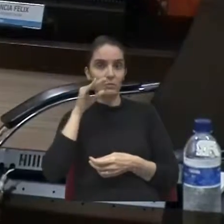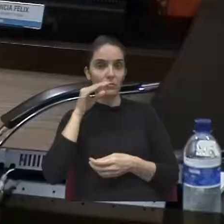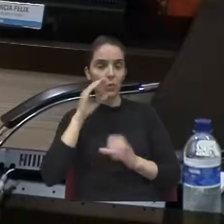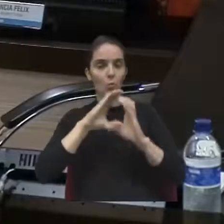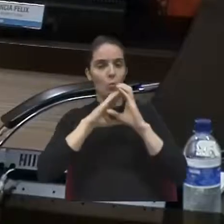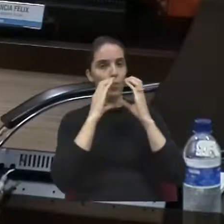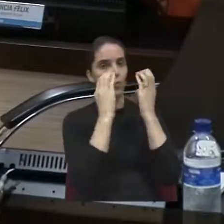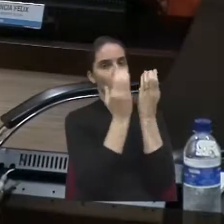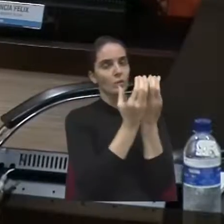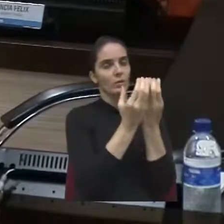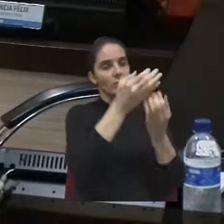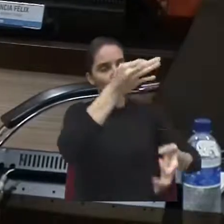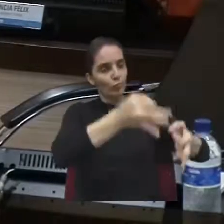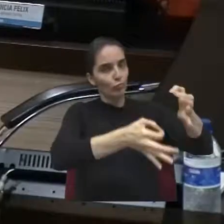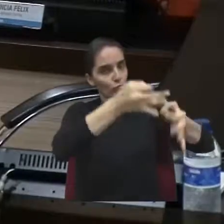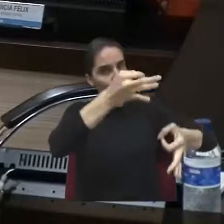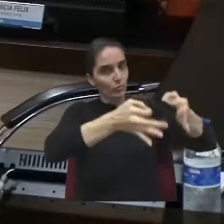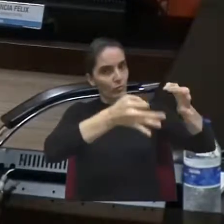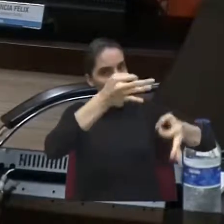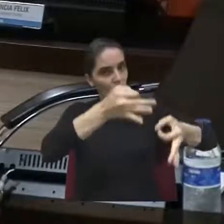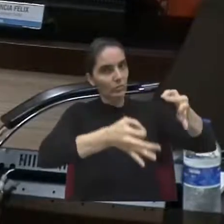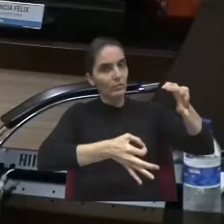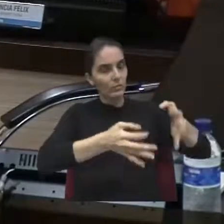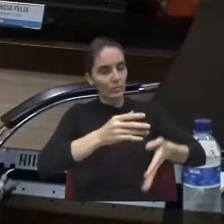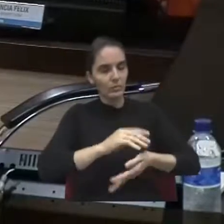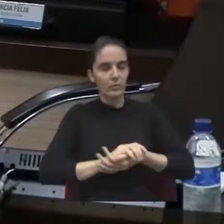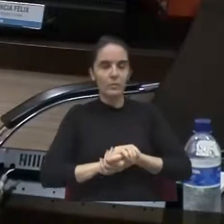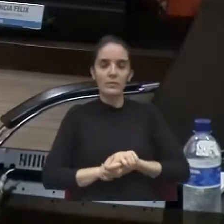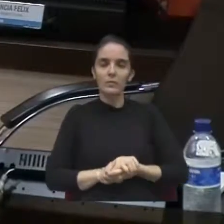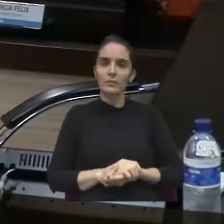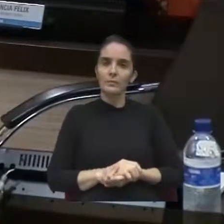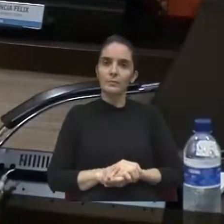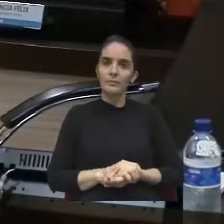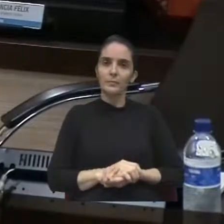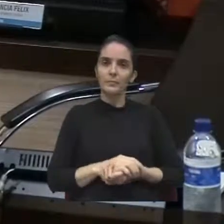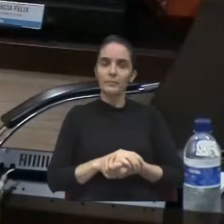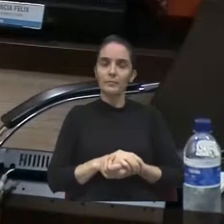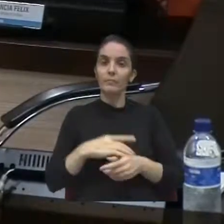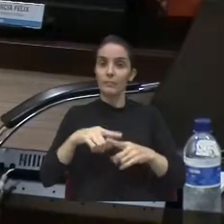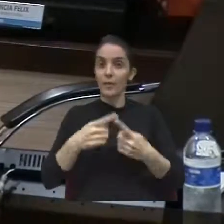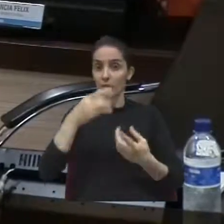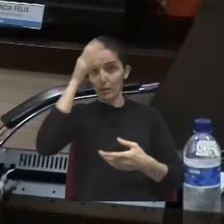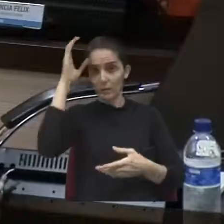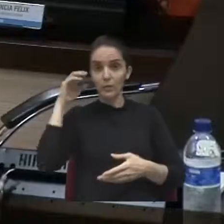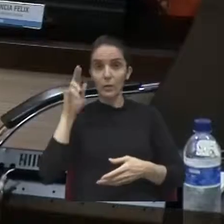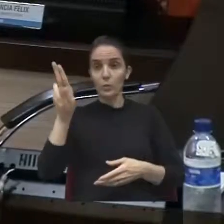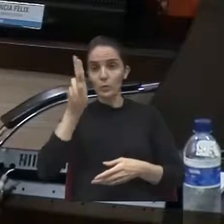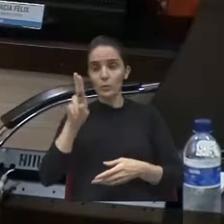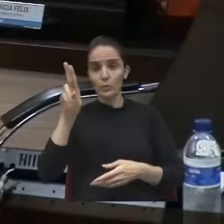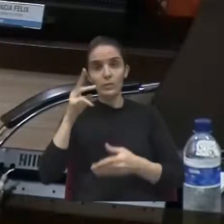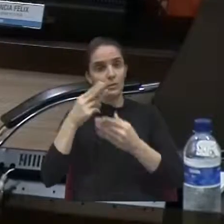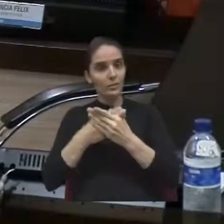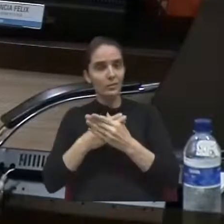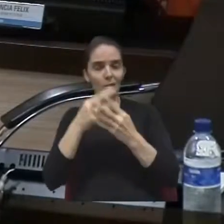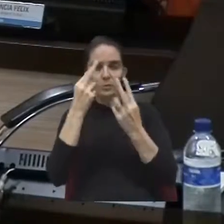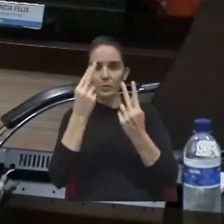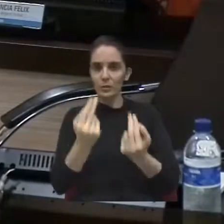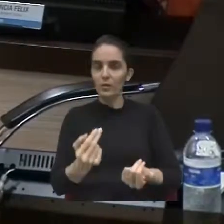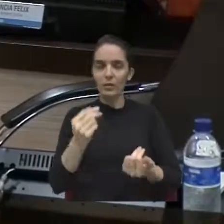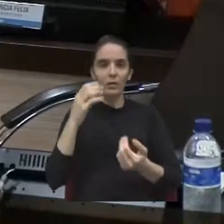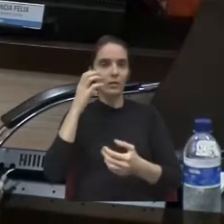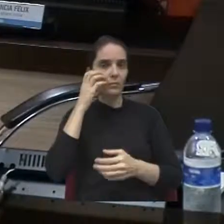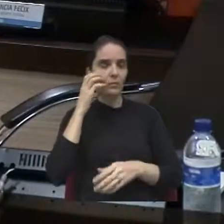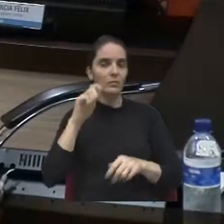que eu tento dar aplicabilidade dentro da atividade política. Assim como o senhor fez agora com esse investimento